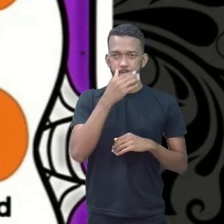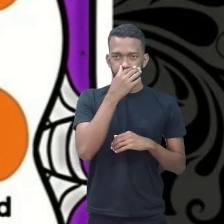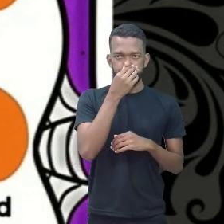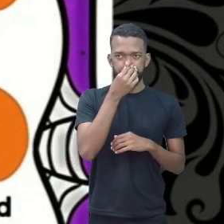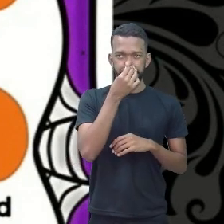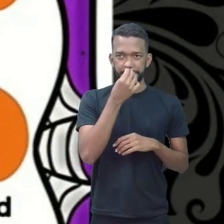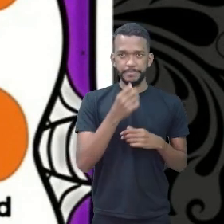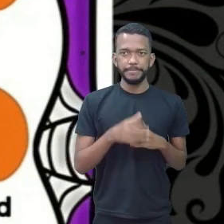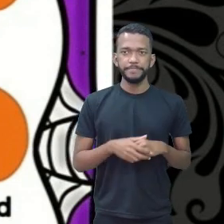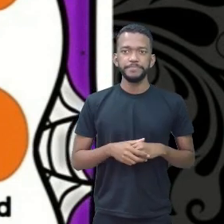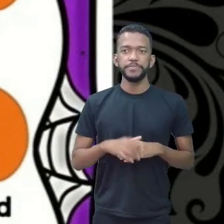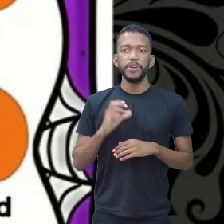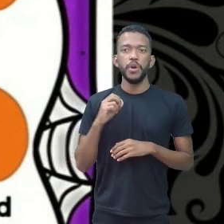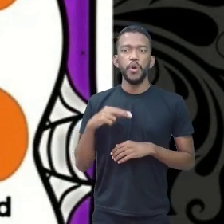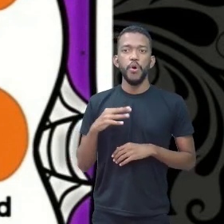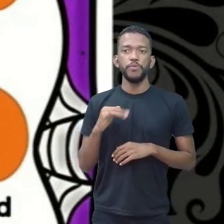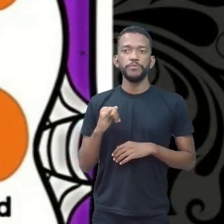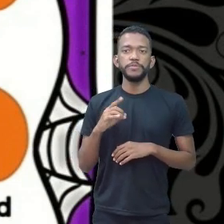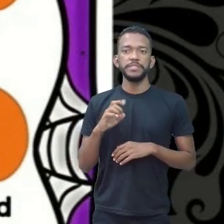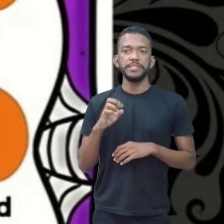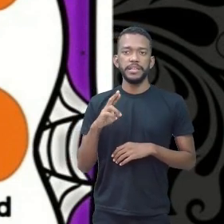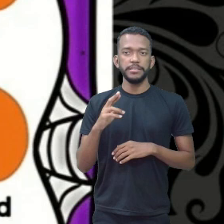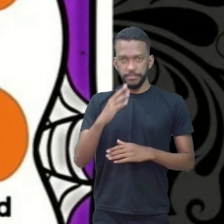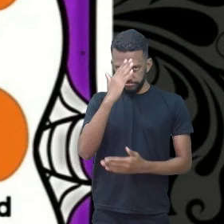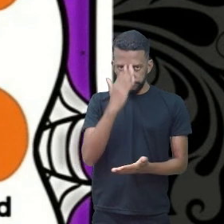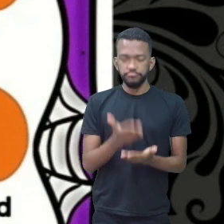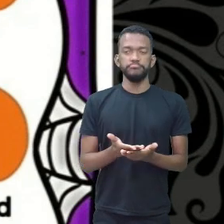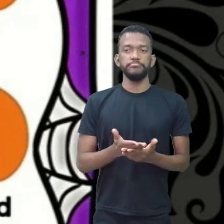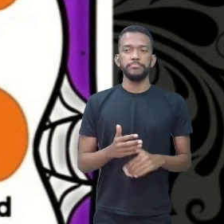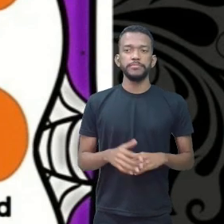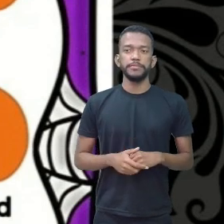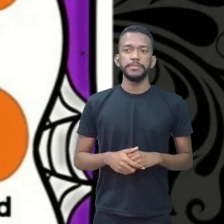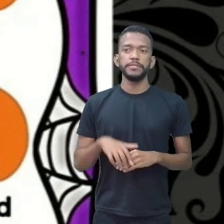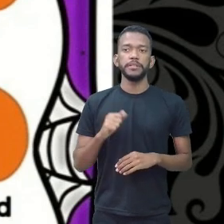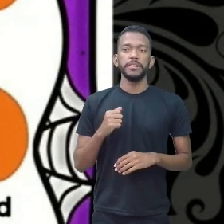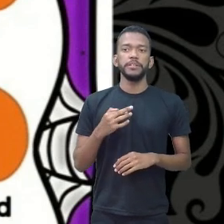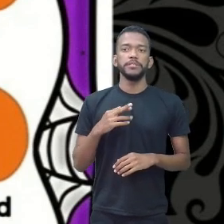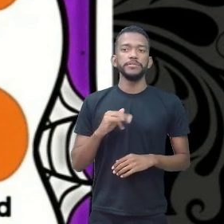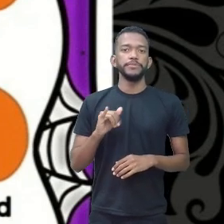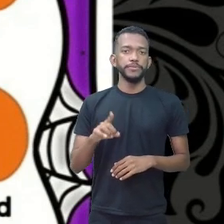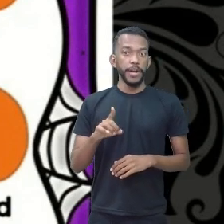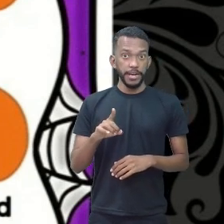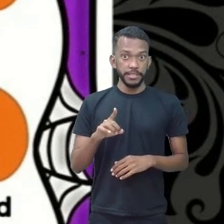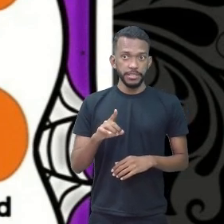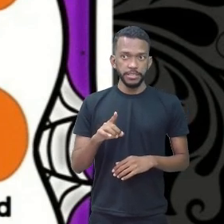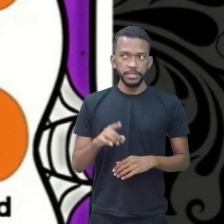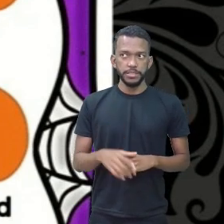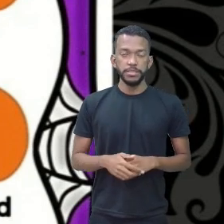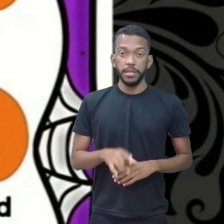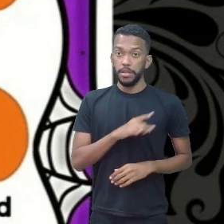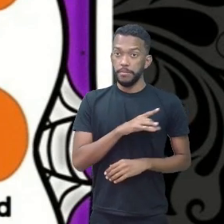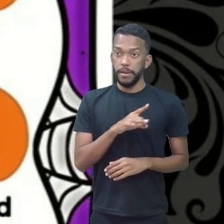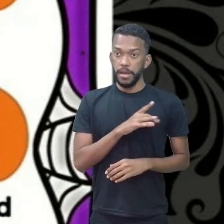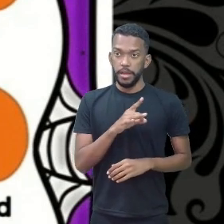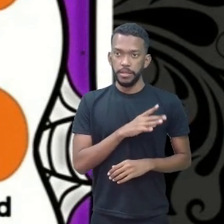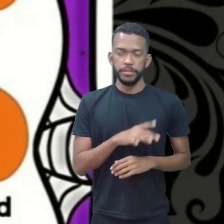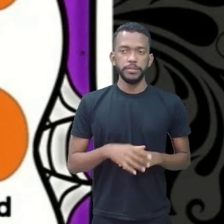bobo. Confident. Você está confiante. Afraid. Você está com